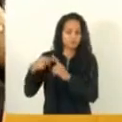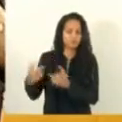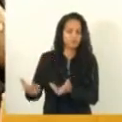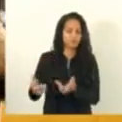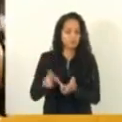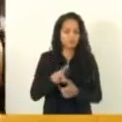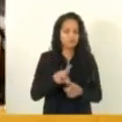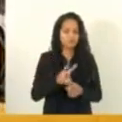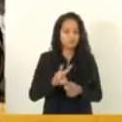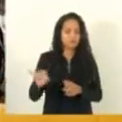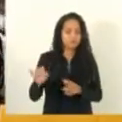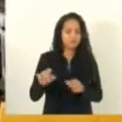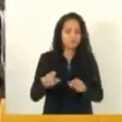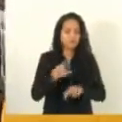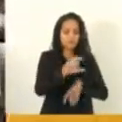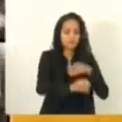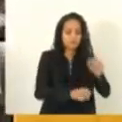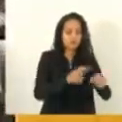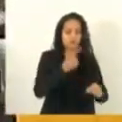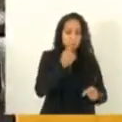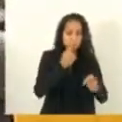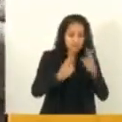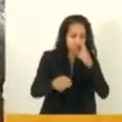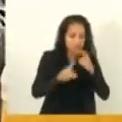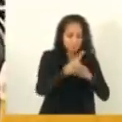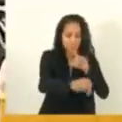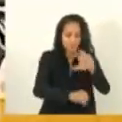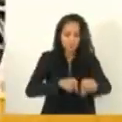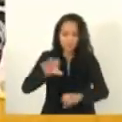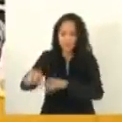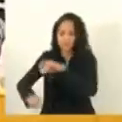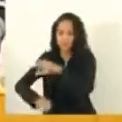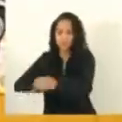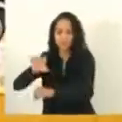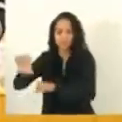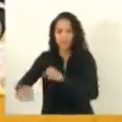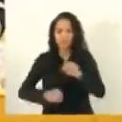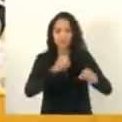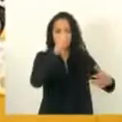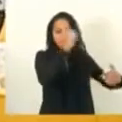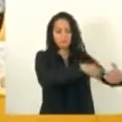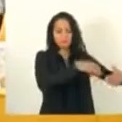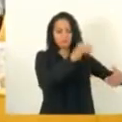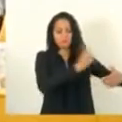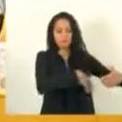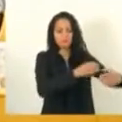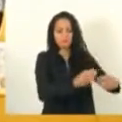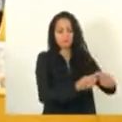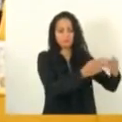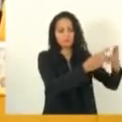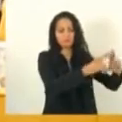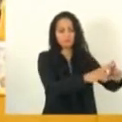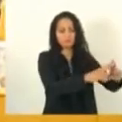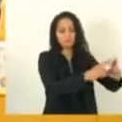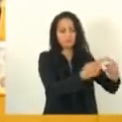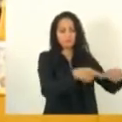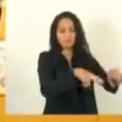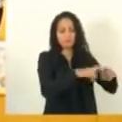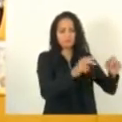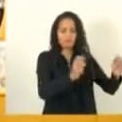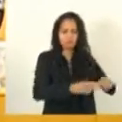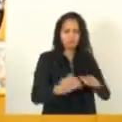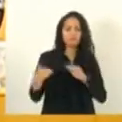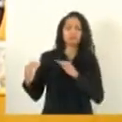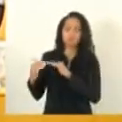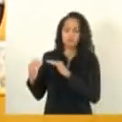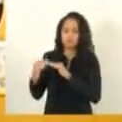de lixo que não é degradável. Então, assim, concordo com o deputado Majeski